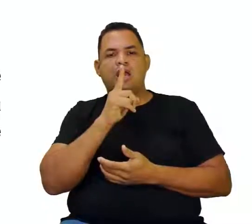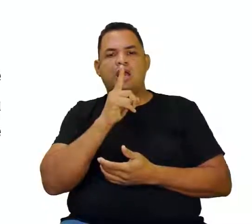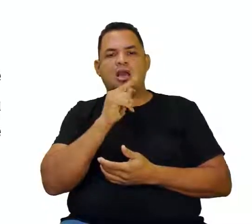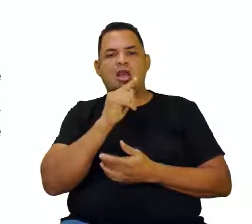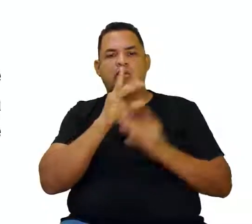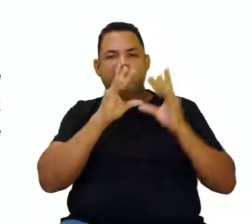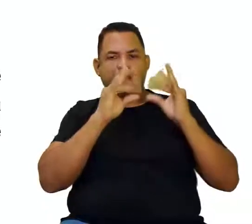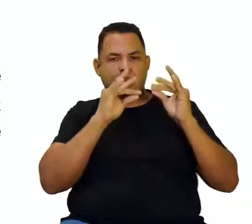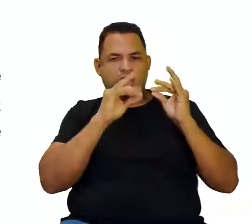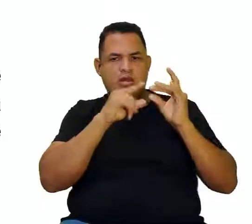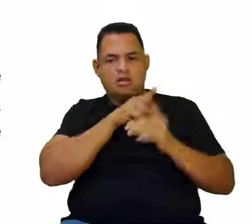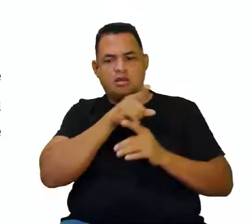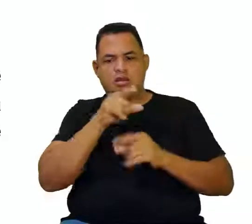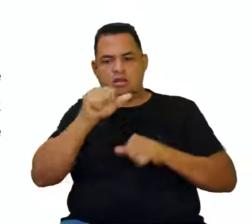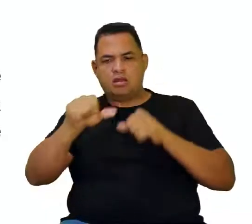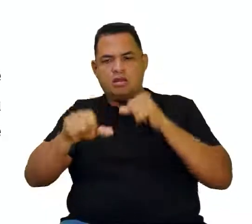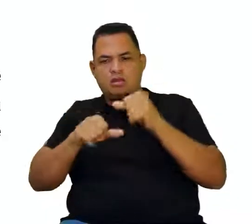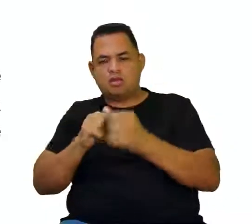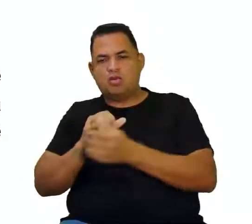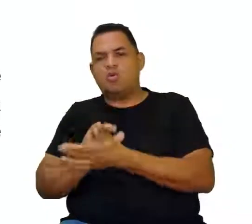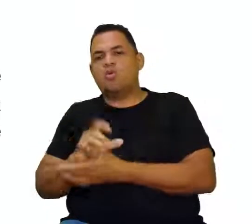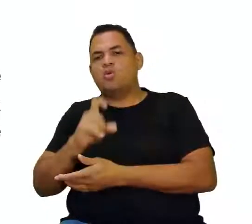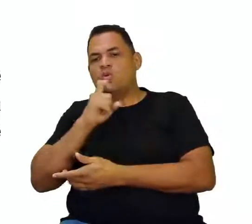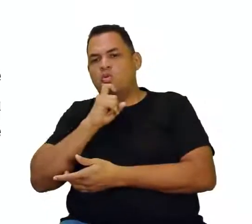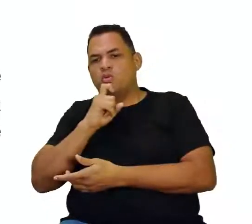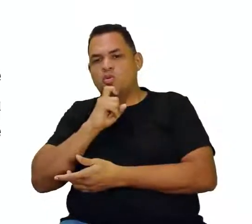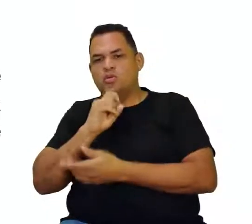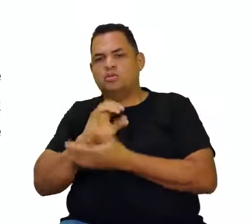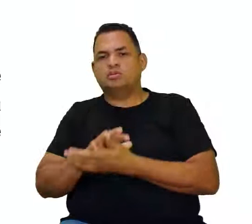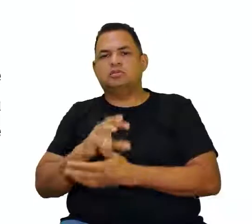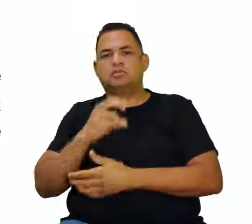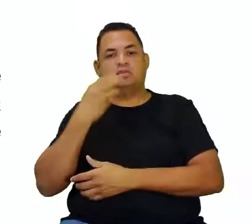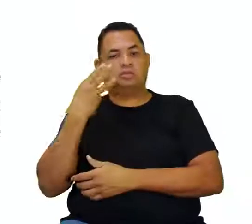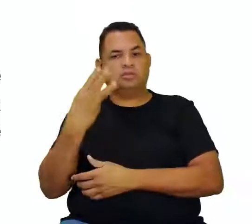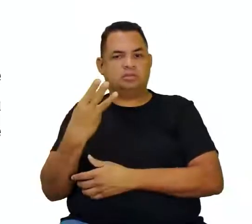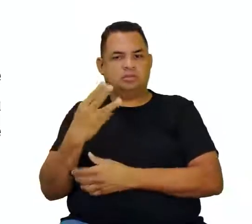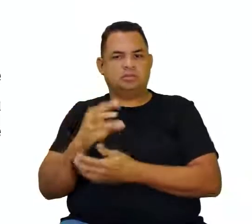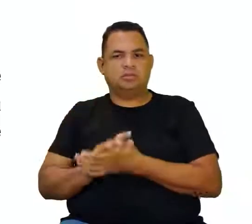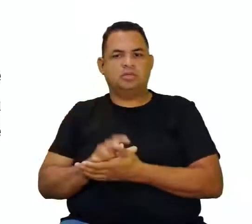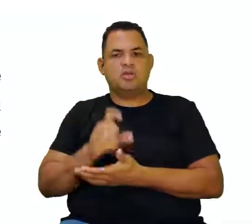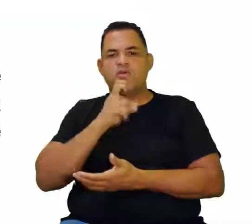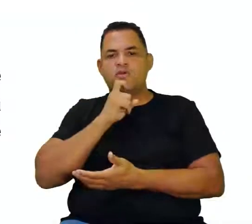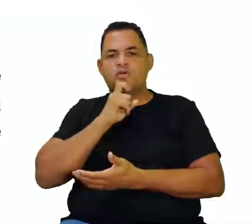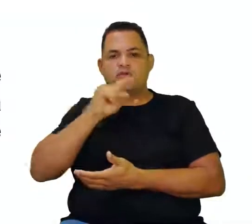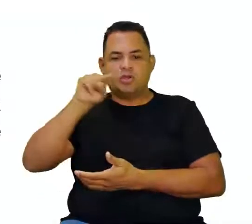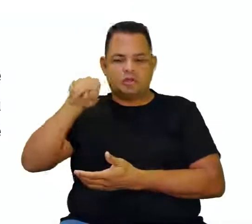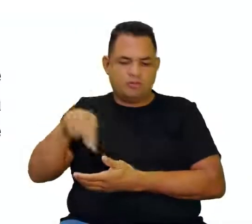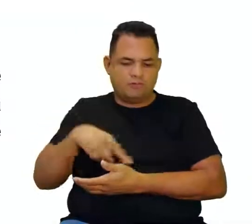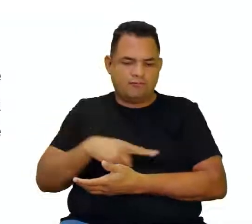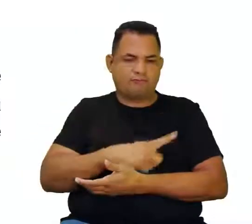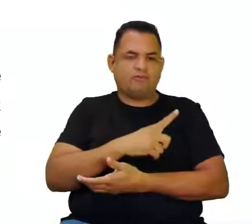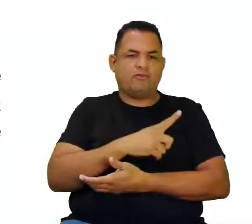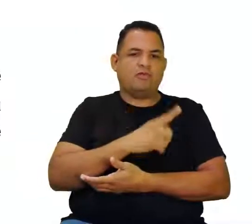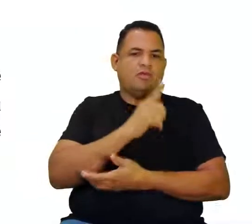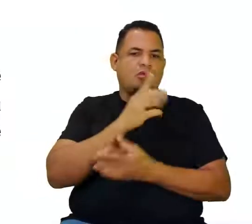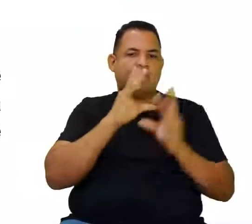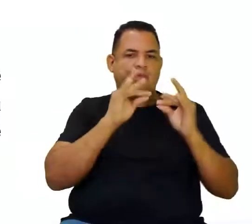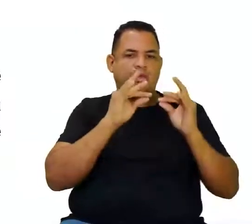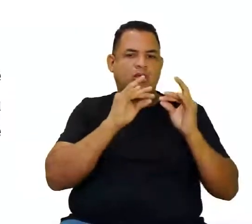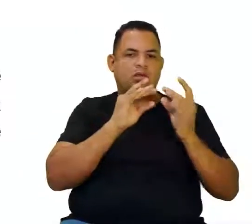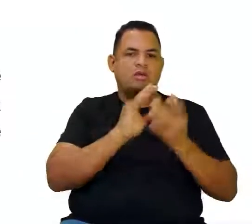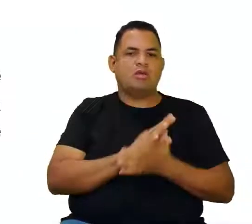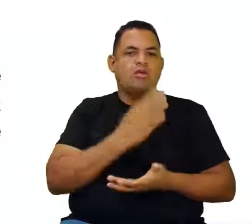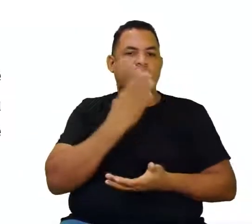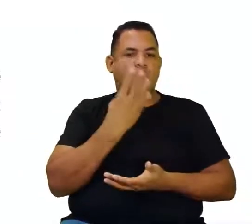líquida para o gelo, ó, temos o processo 3. Do gelo para a água líquida, processo 4.